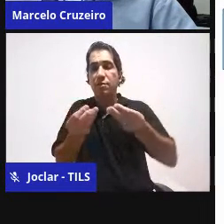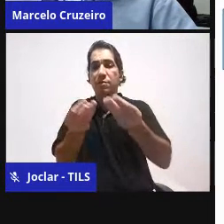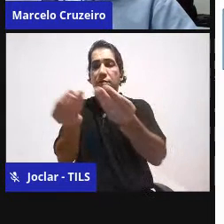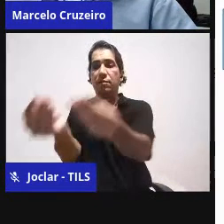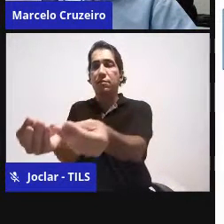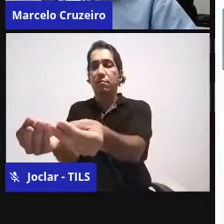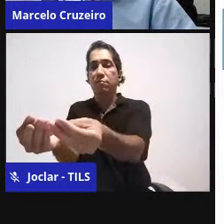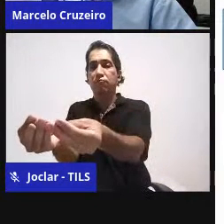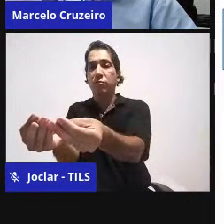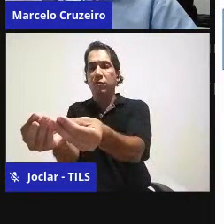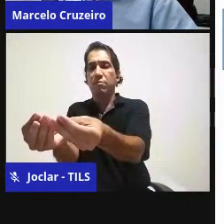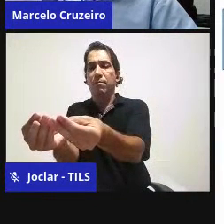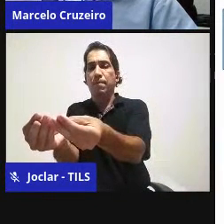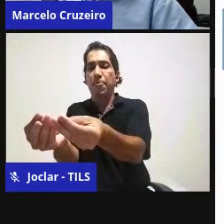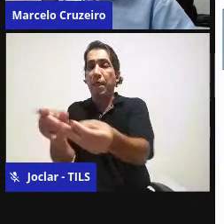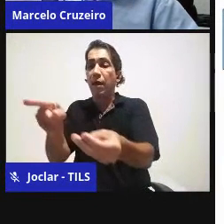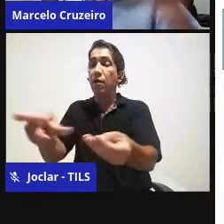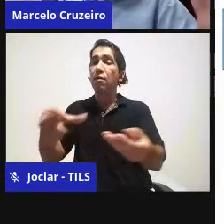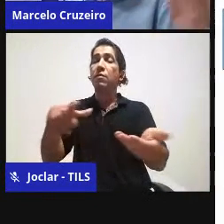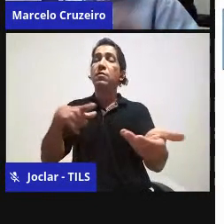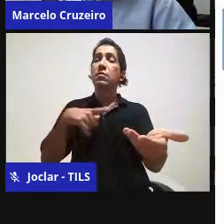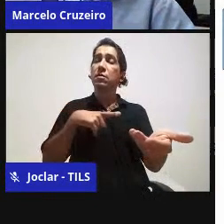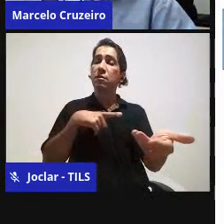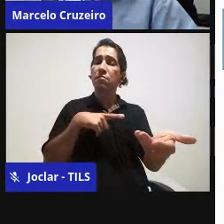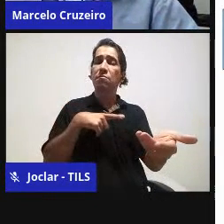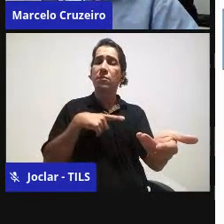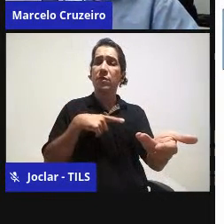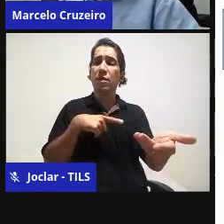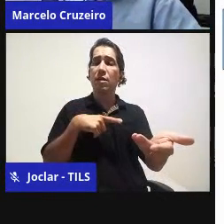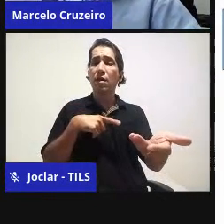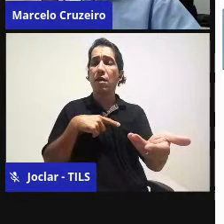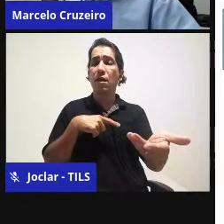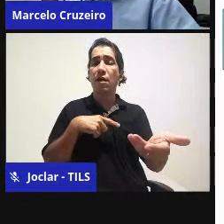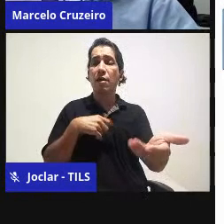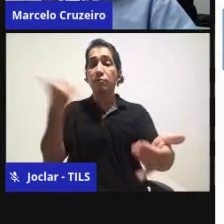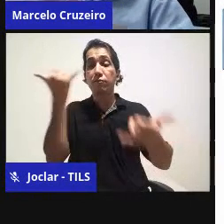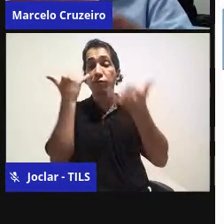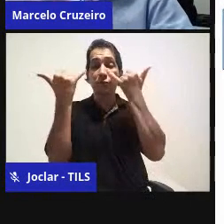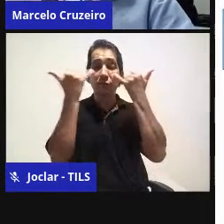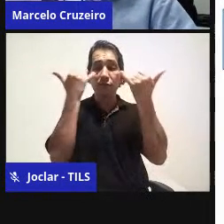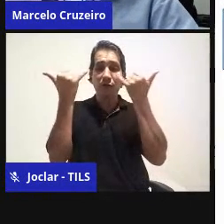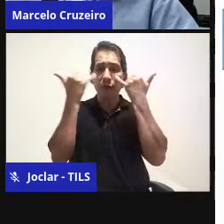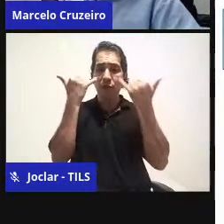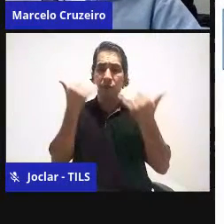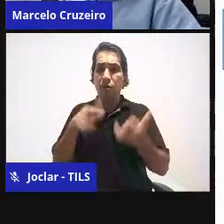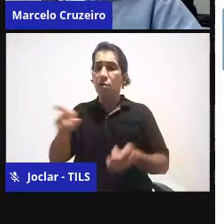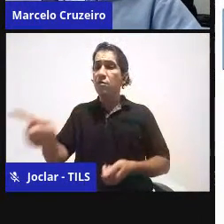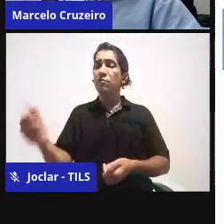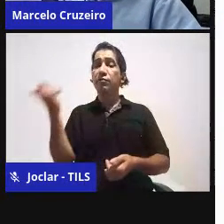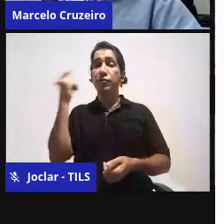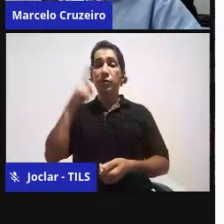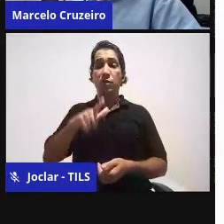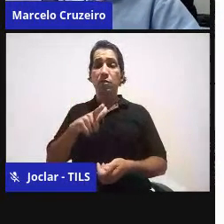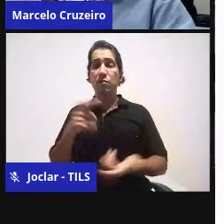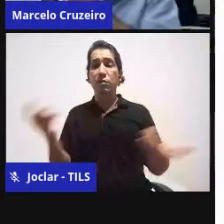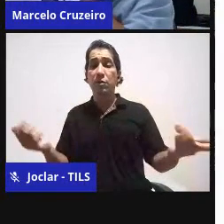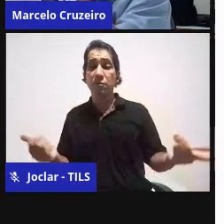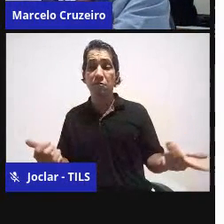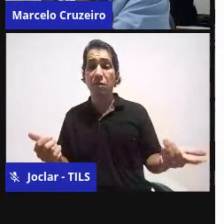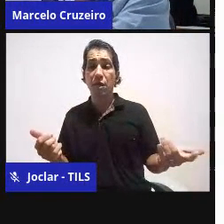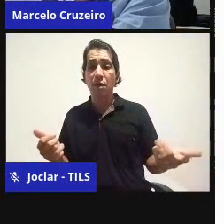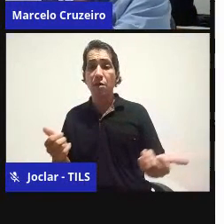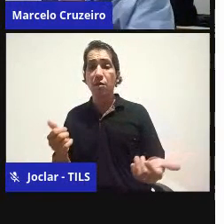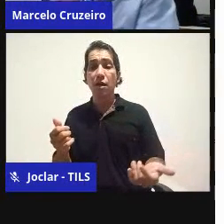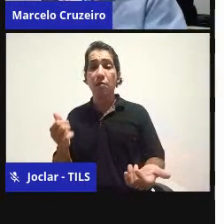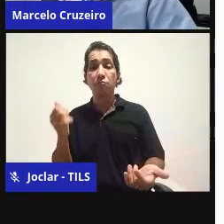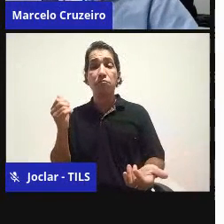você ter notificações ou mesmo você dar comandos, né? Você fazer aquela tomada de decisão autônoma, né?